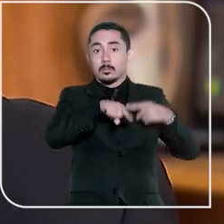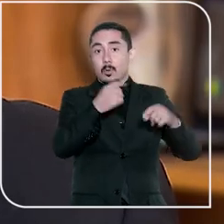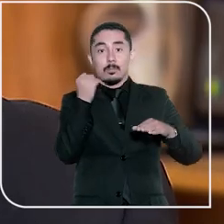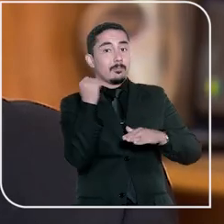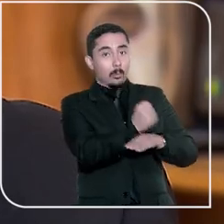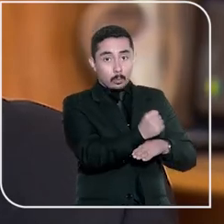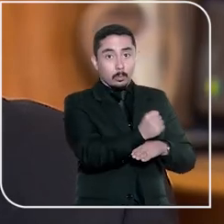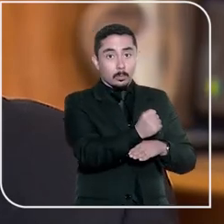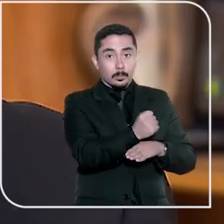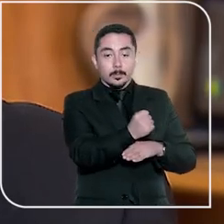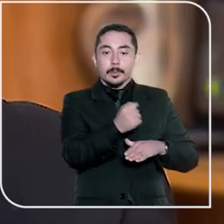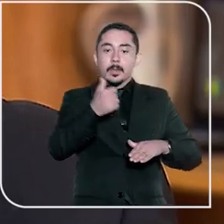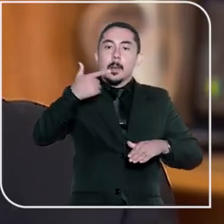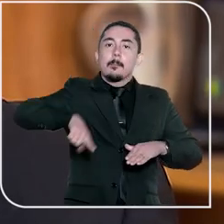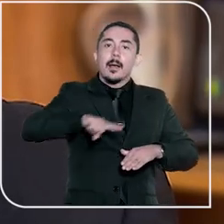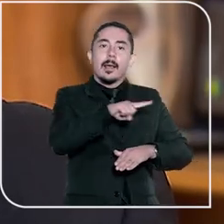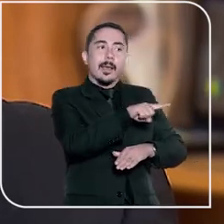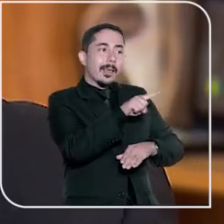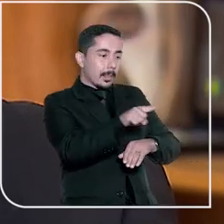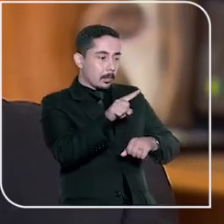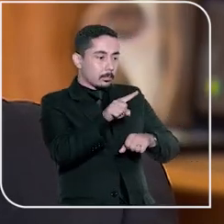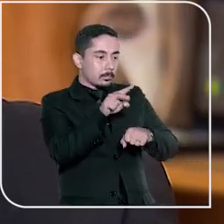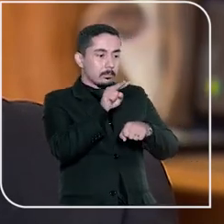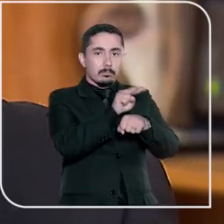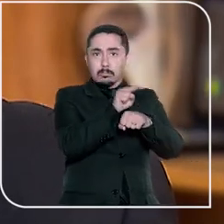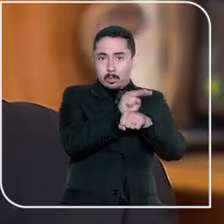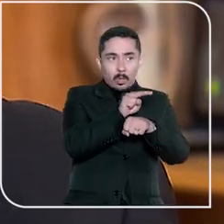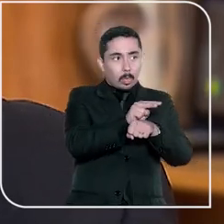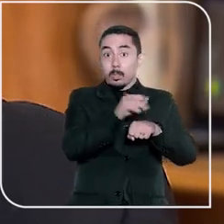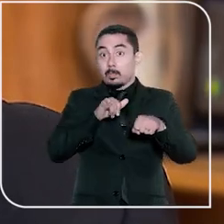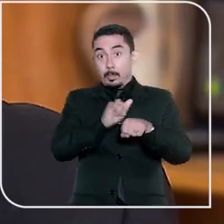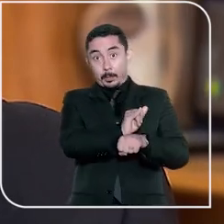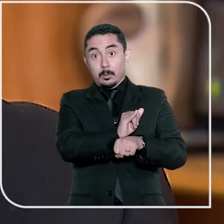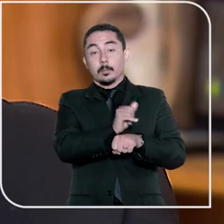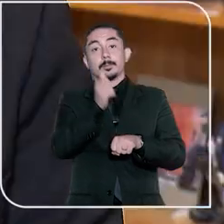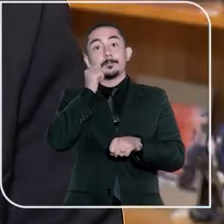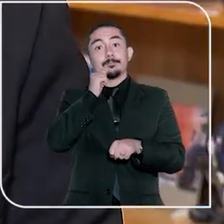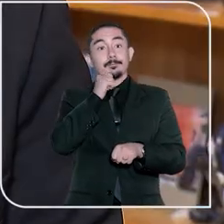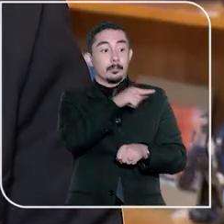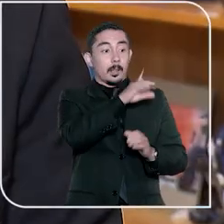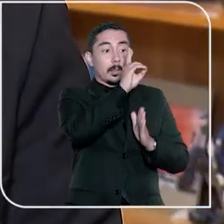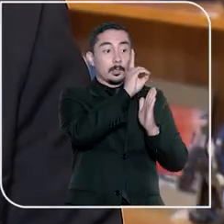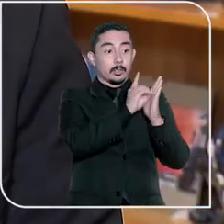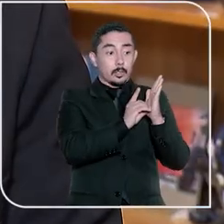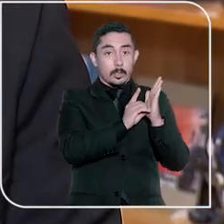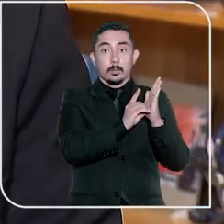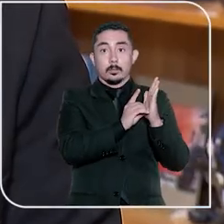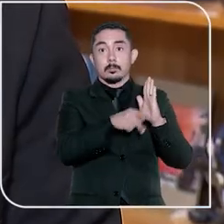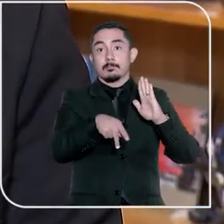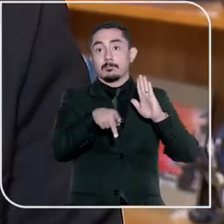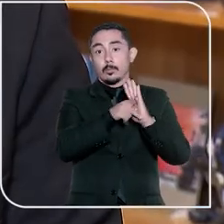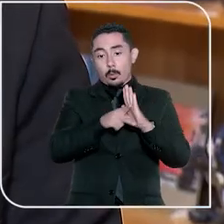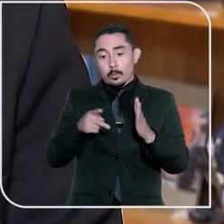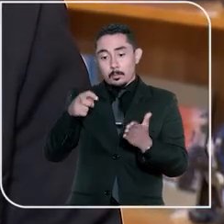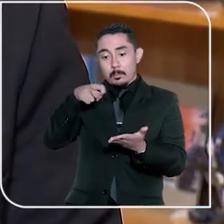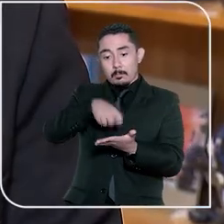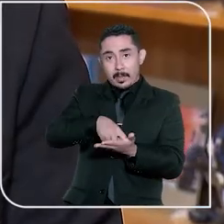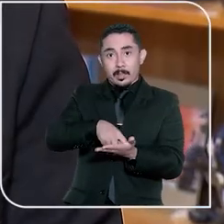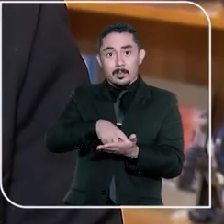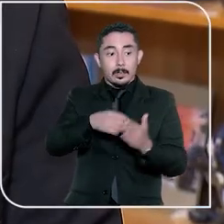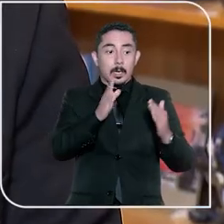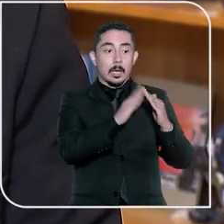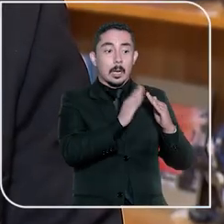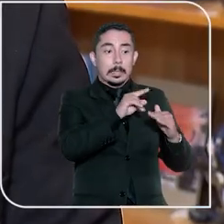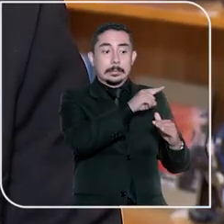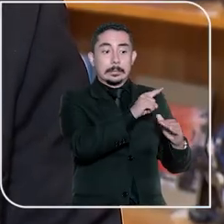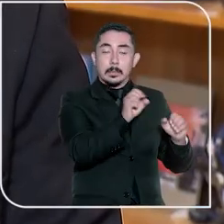ministro além de ter violado repetidamente as condições da monitoração eletrônica a mulher não tinha direito à execução da Pena